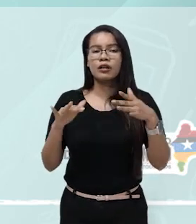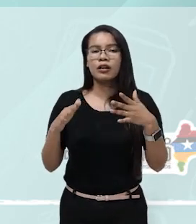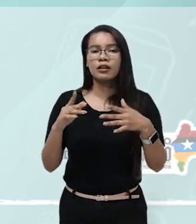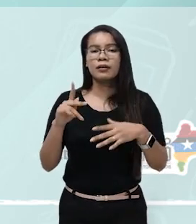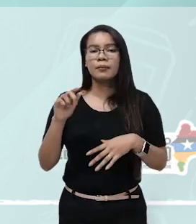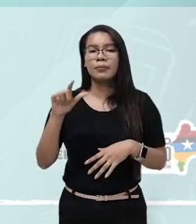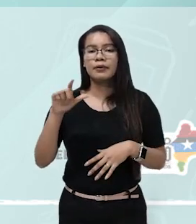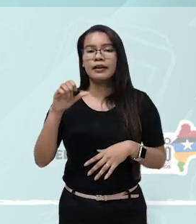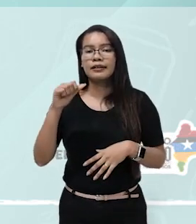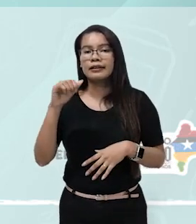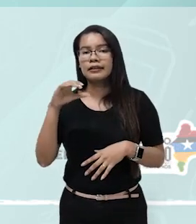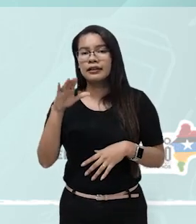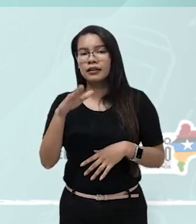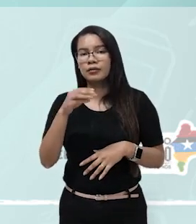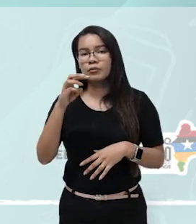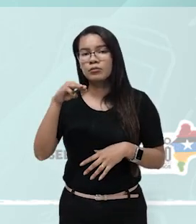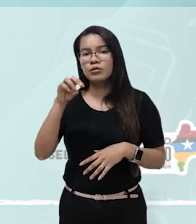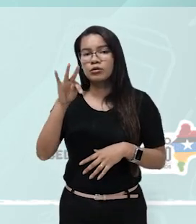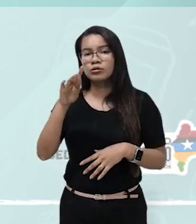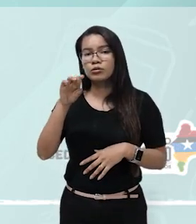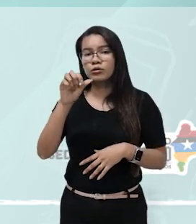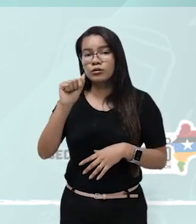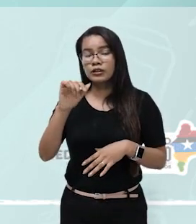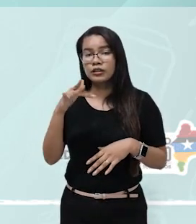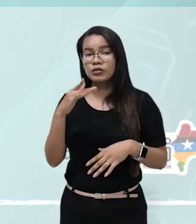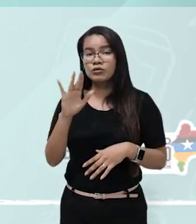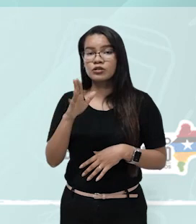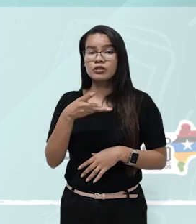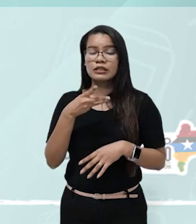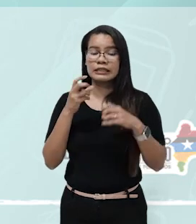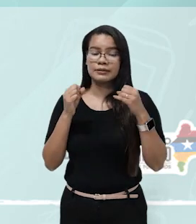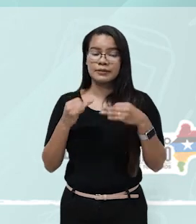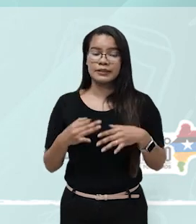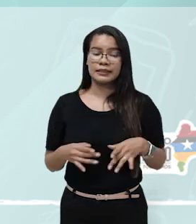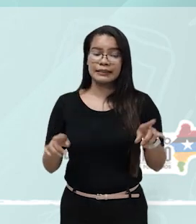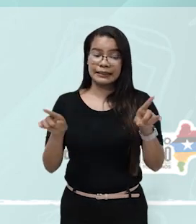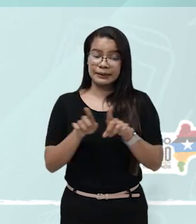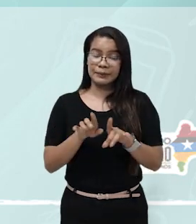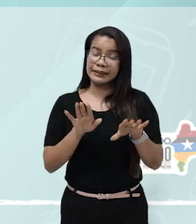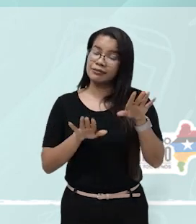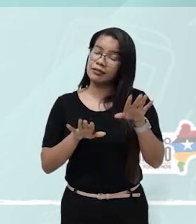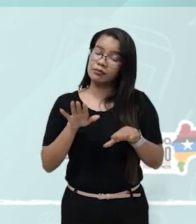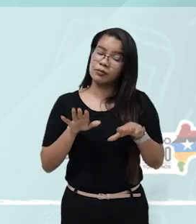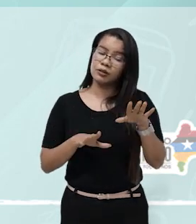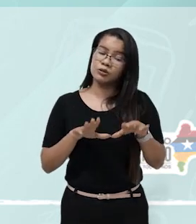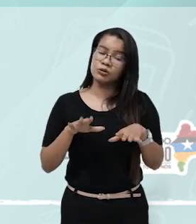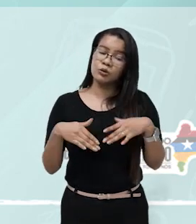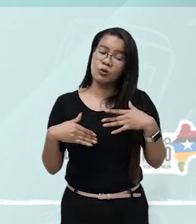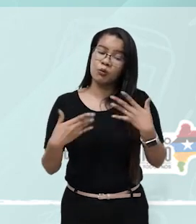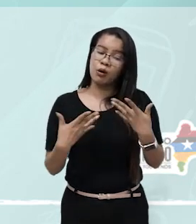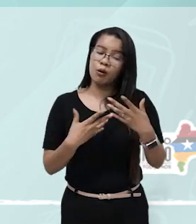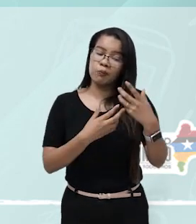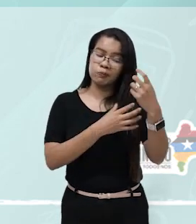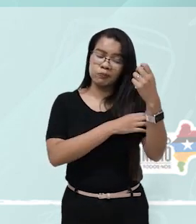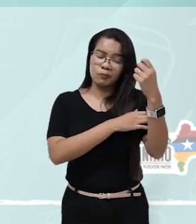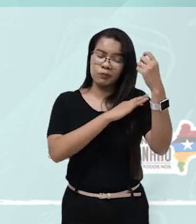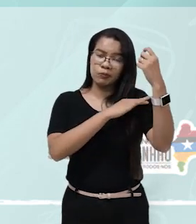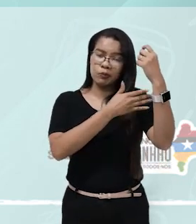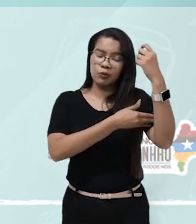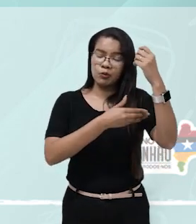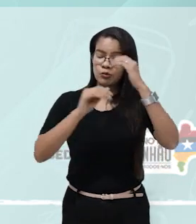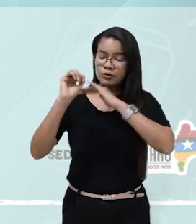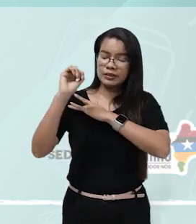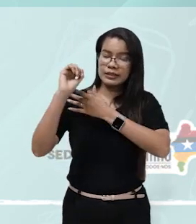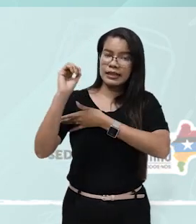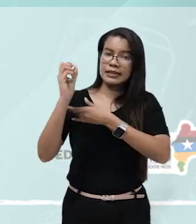placa motora. Certo? E lá eu disse para vocês que, dependendo de qual músculo, se vai ser uma